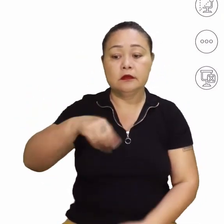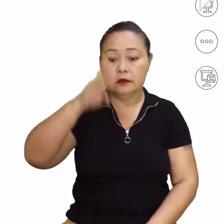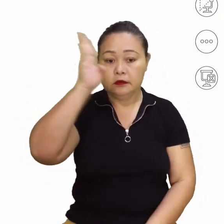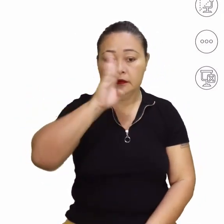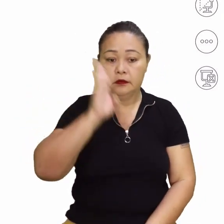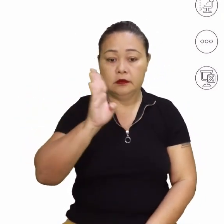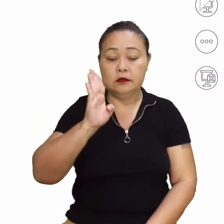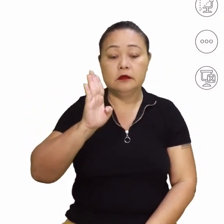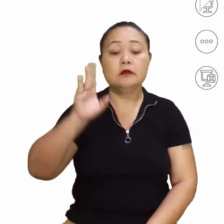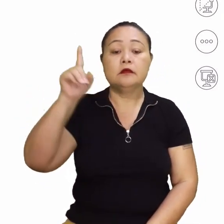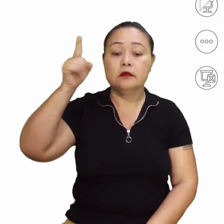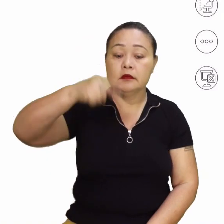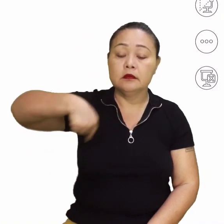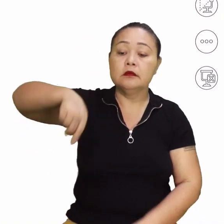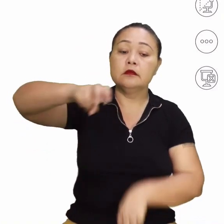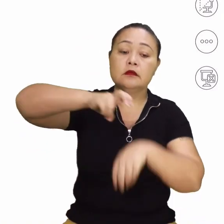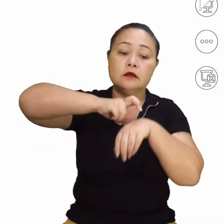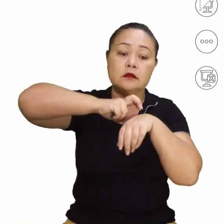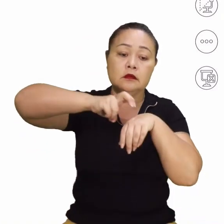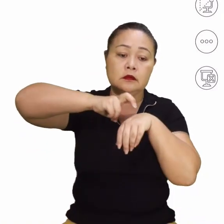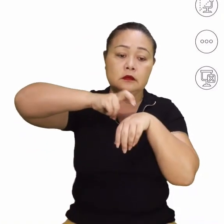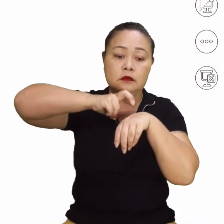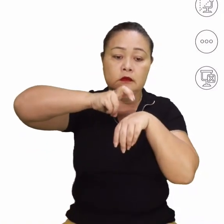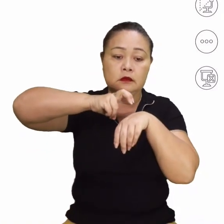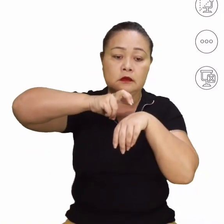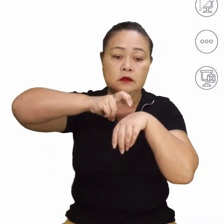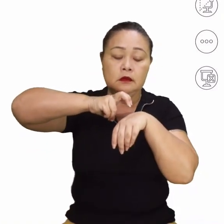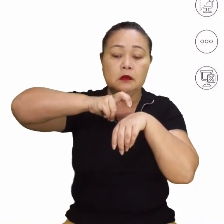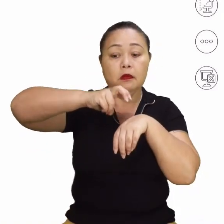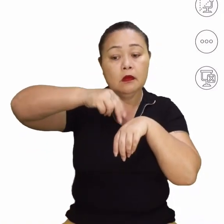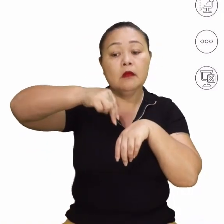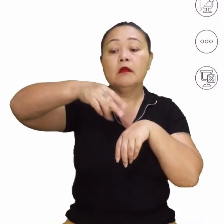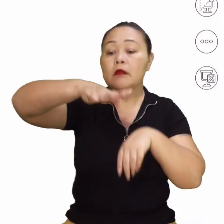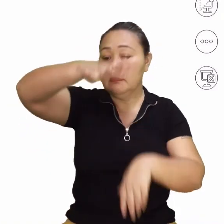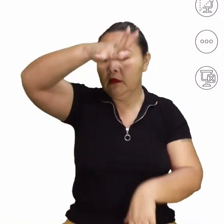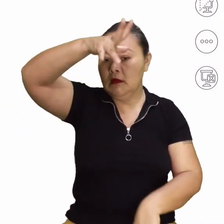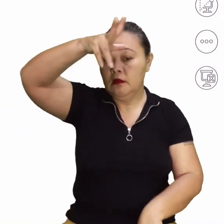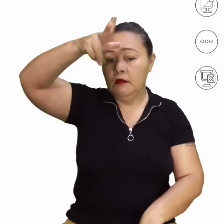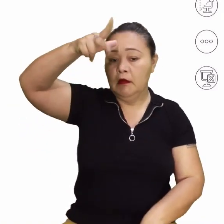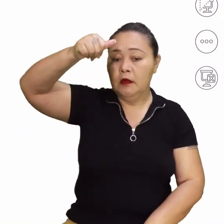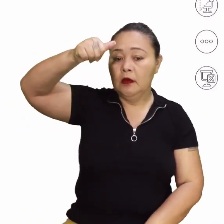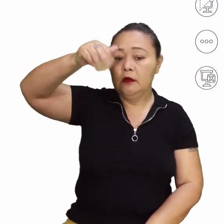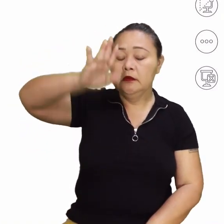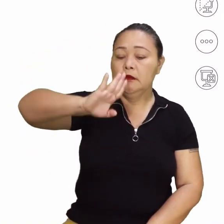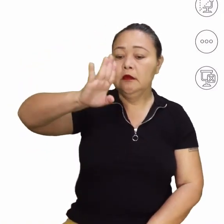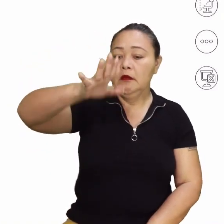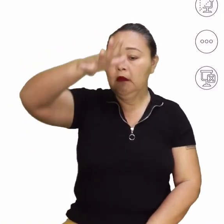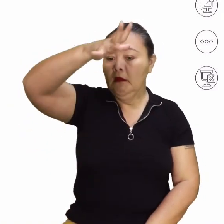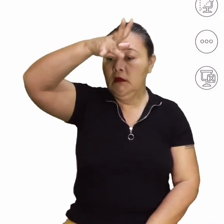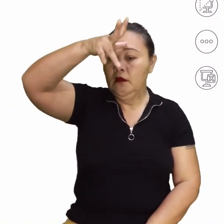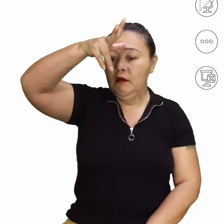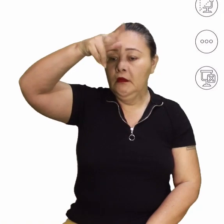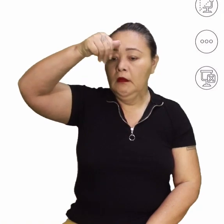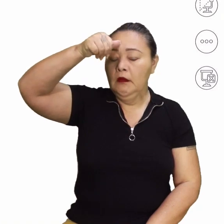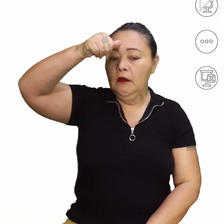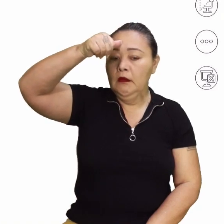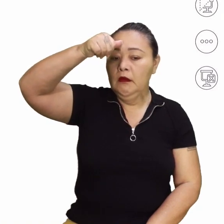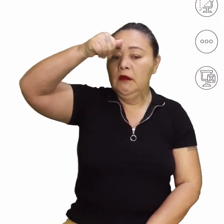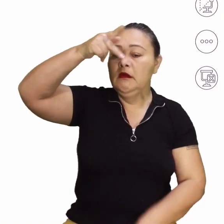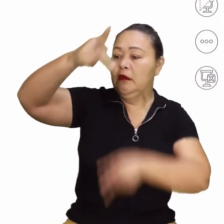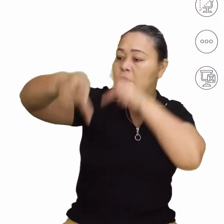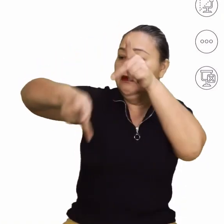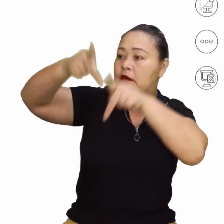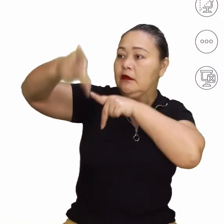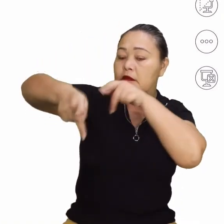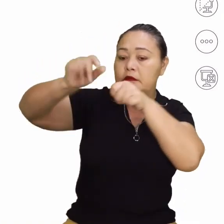Brasil estão aqui Verde ó e no Amazonas Mais especificamente no Amazonas Ou seja é